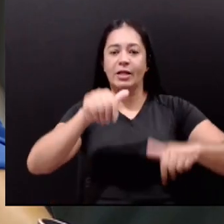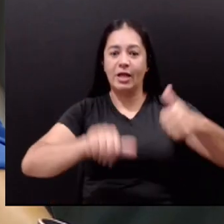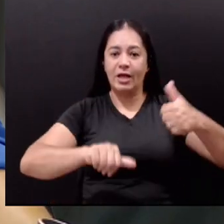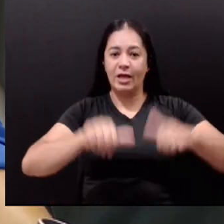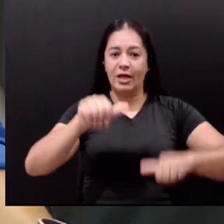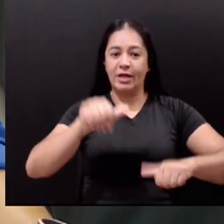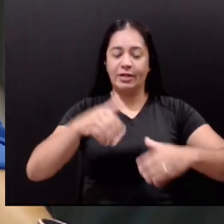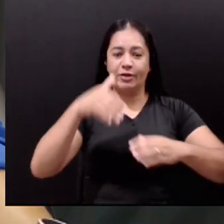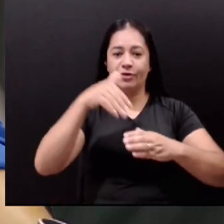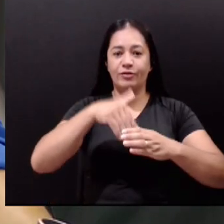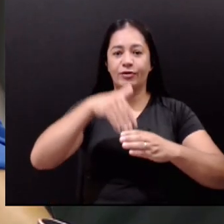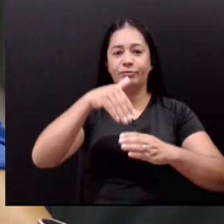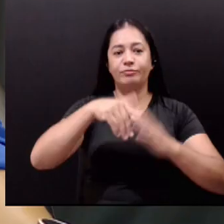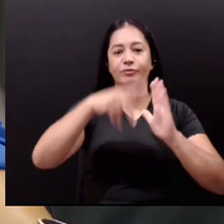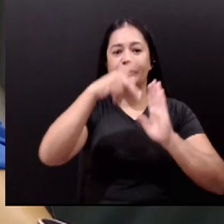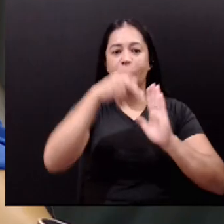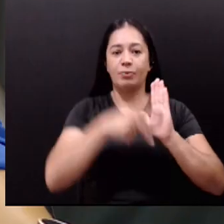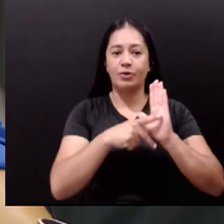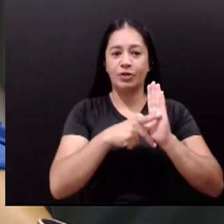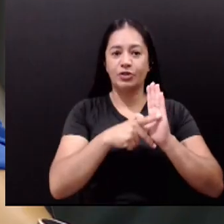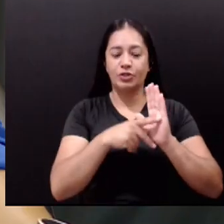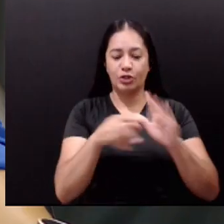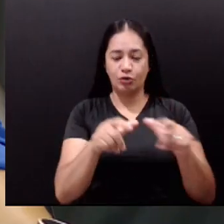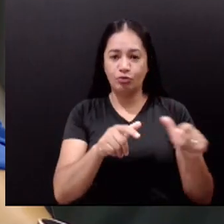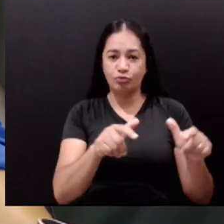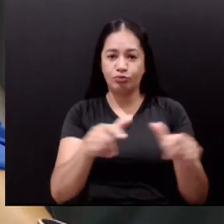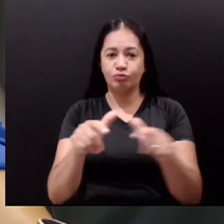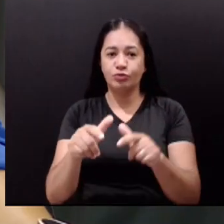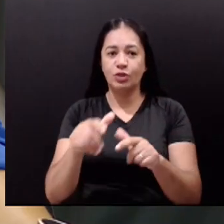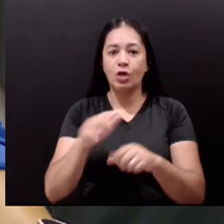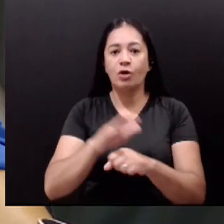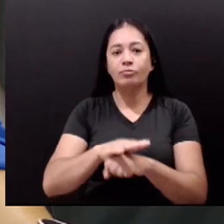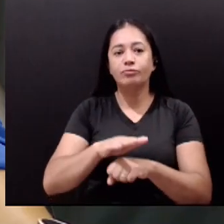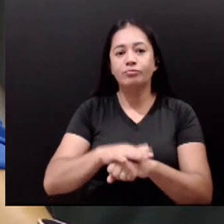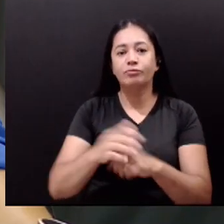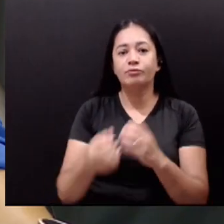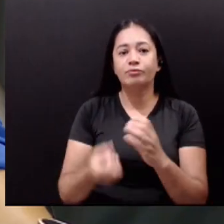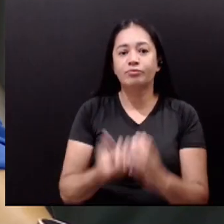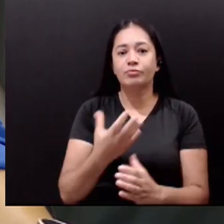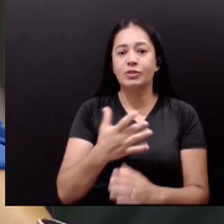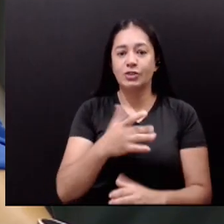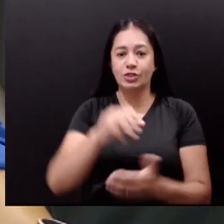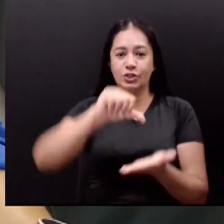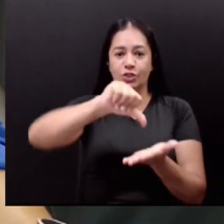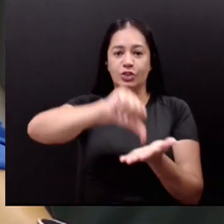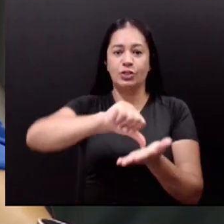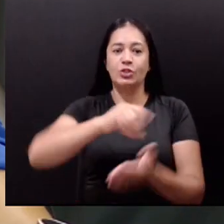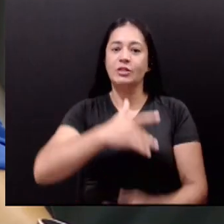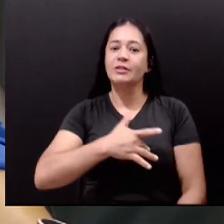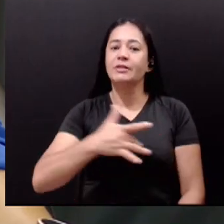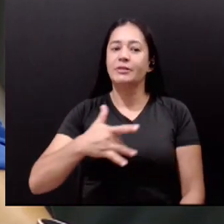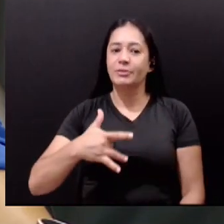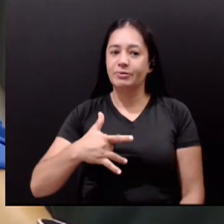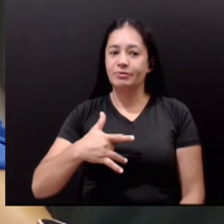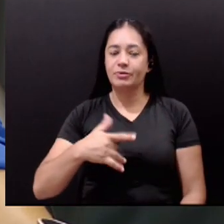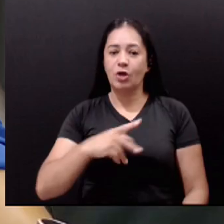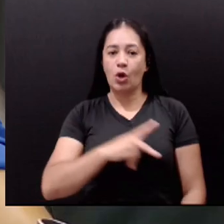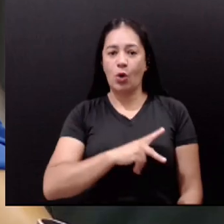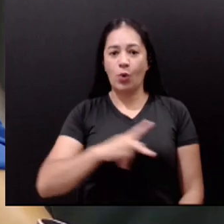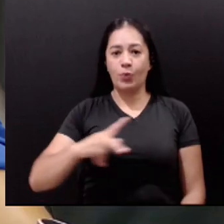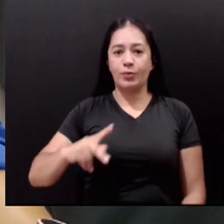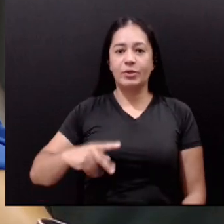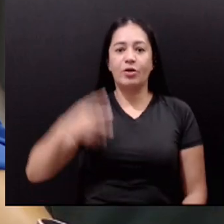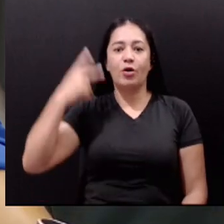projeto de afetação de área para a implantação de unidade de saúde. Presidida pelo vereador Otto Alejandro,